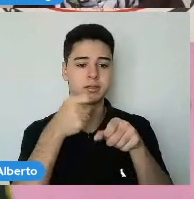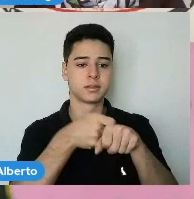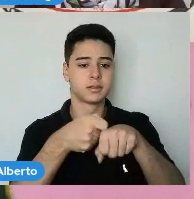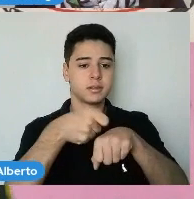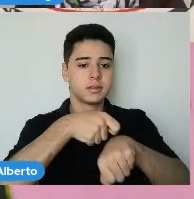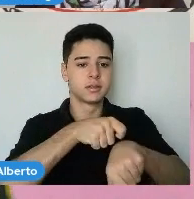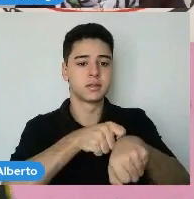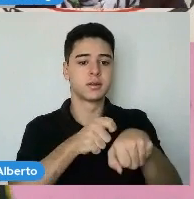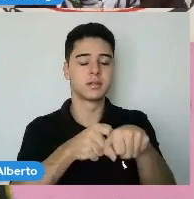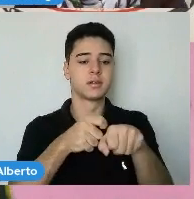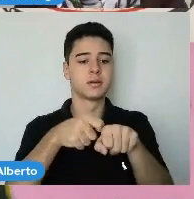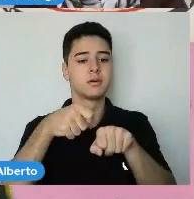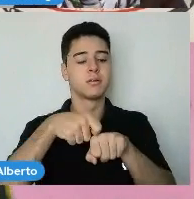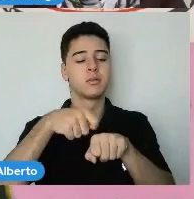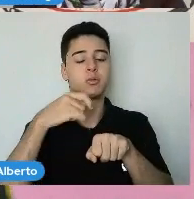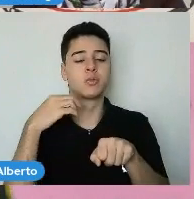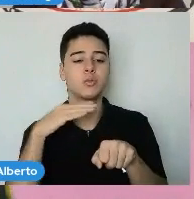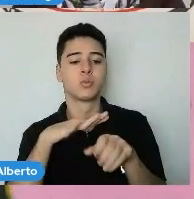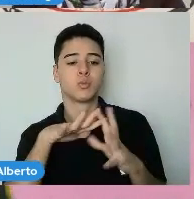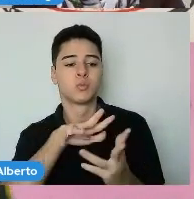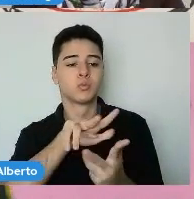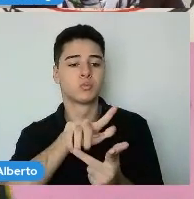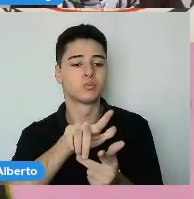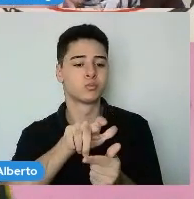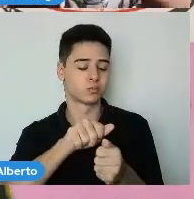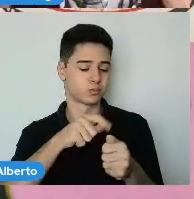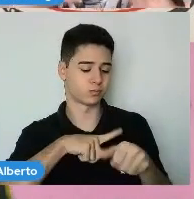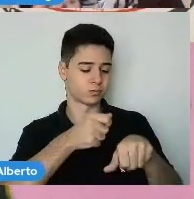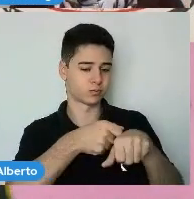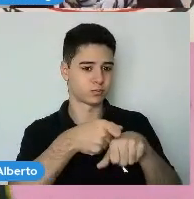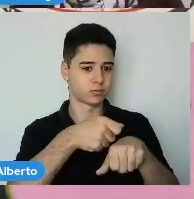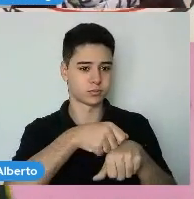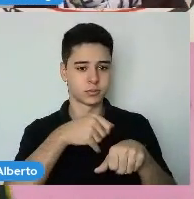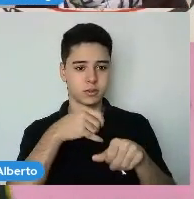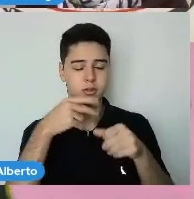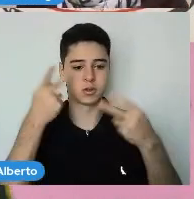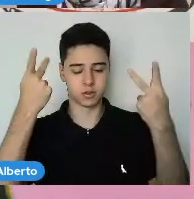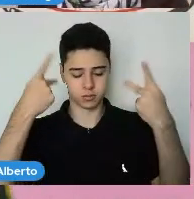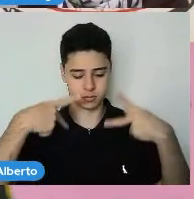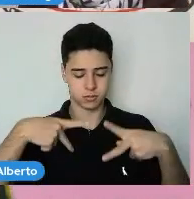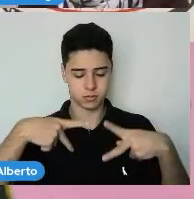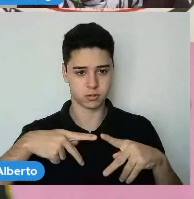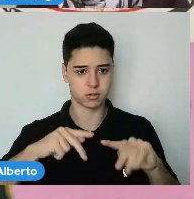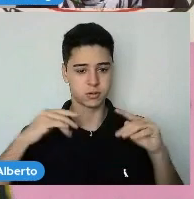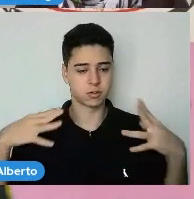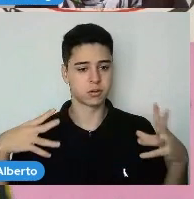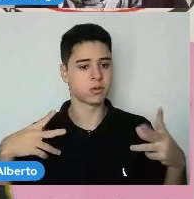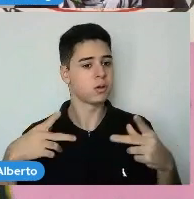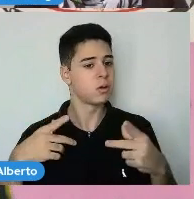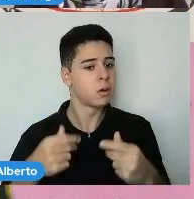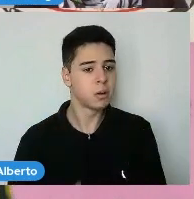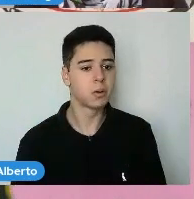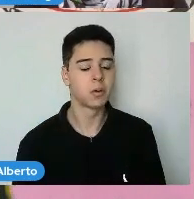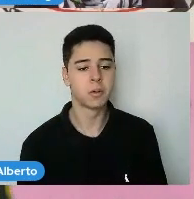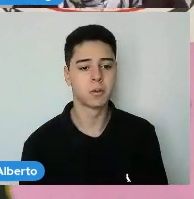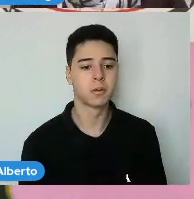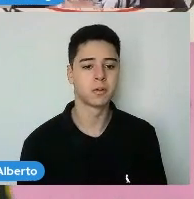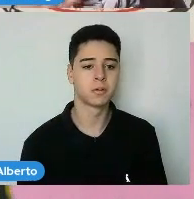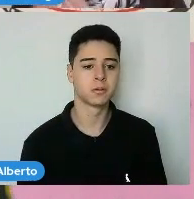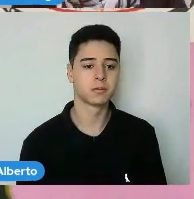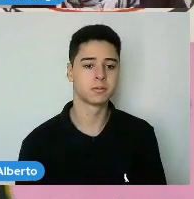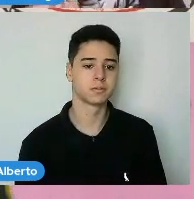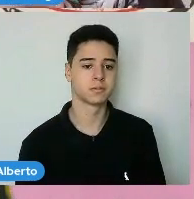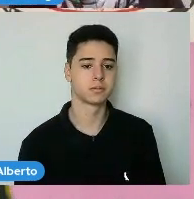mundo, tá? Ela tem piercings espalhados pelo corpo inteiro e ela